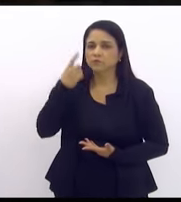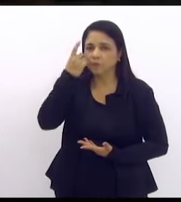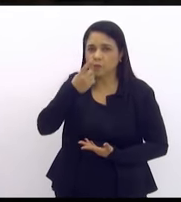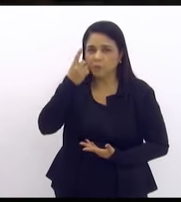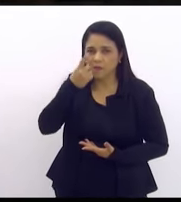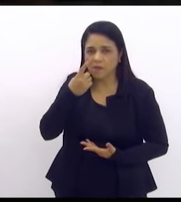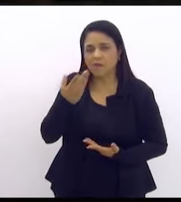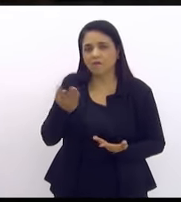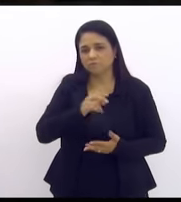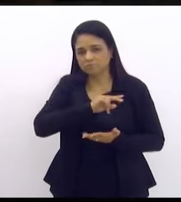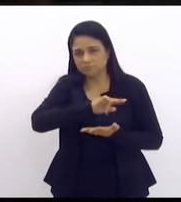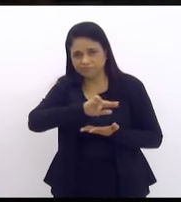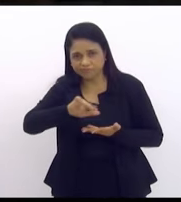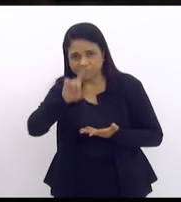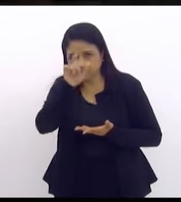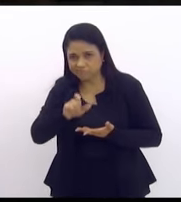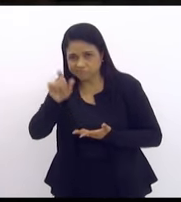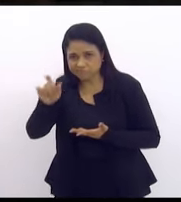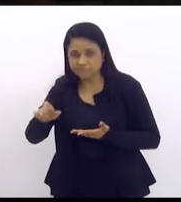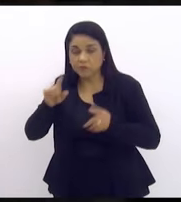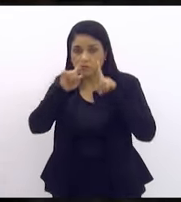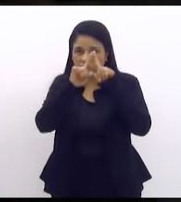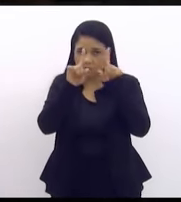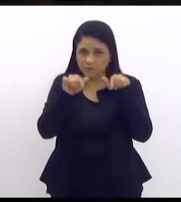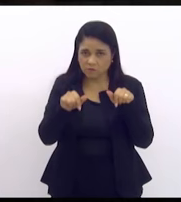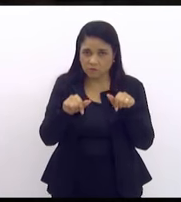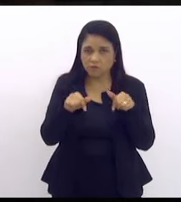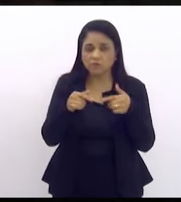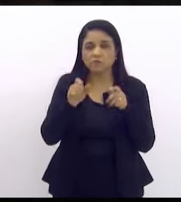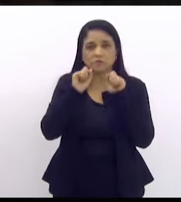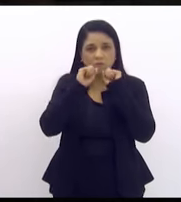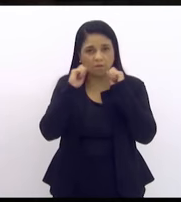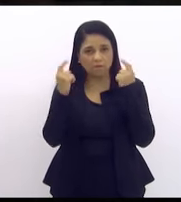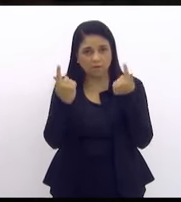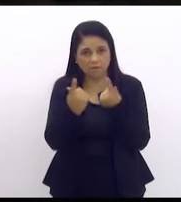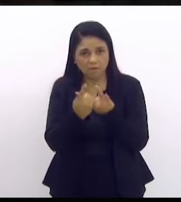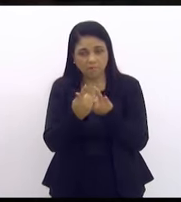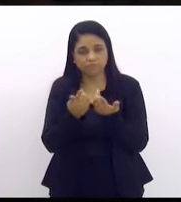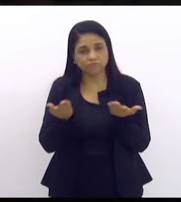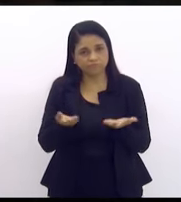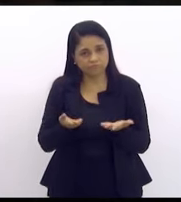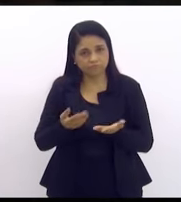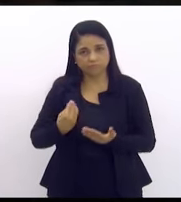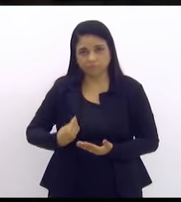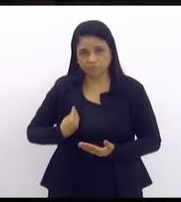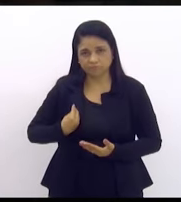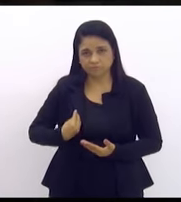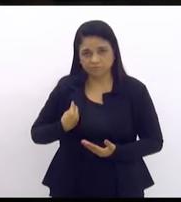casa, aos servidores da Alerj que aqui estão.